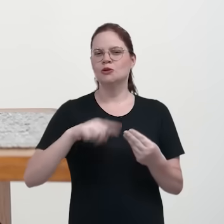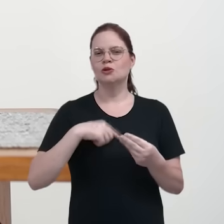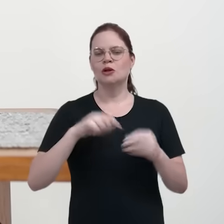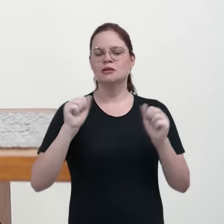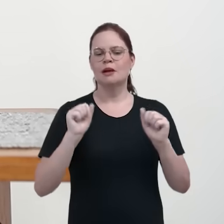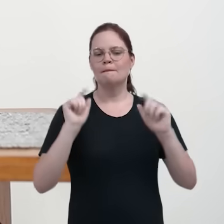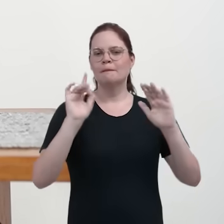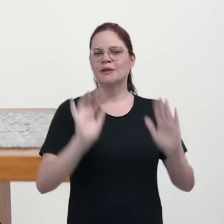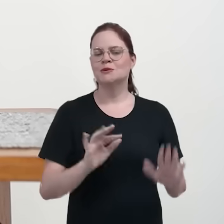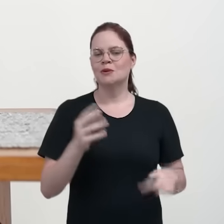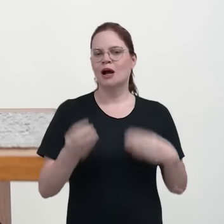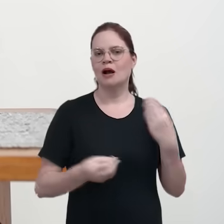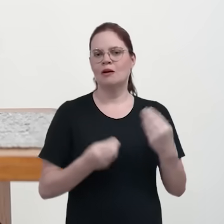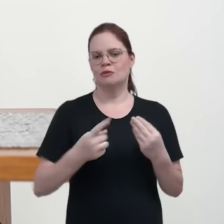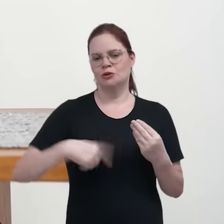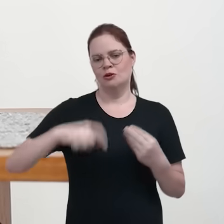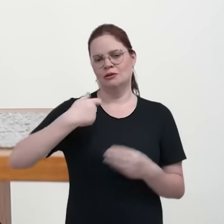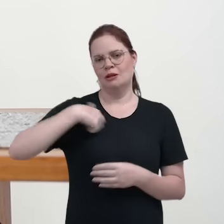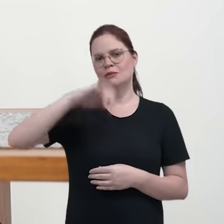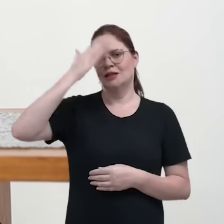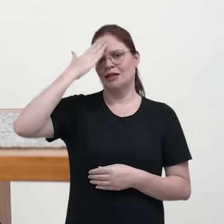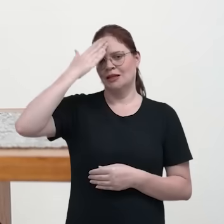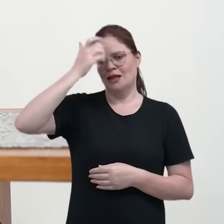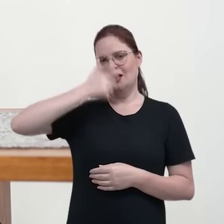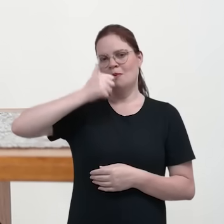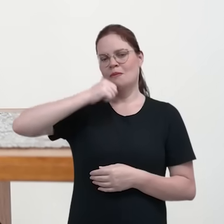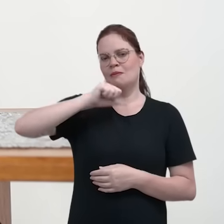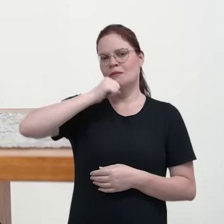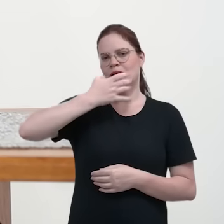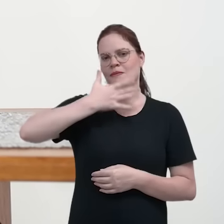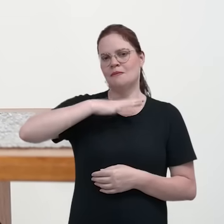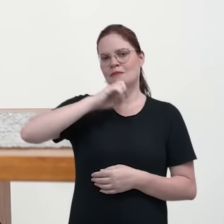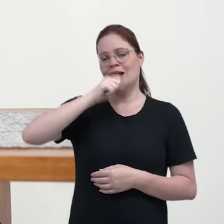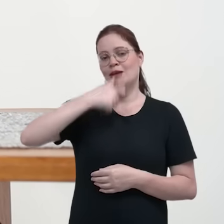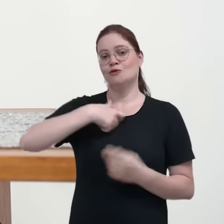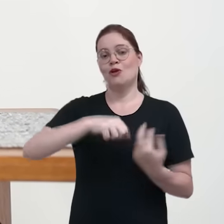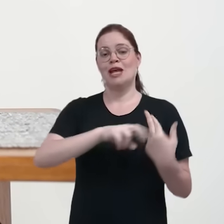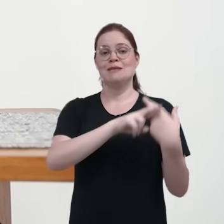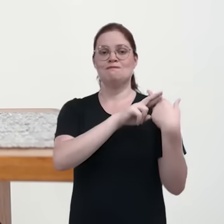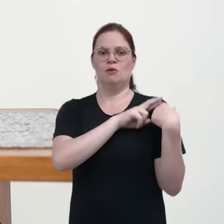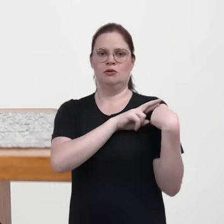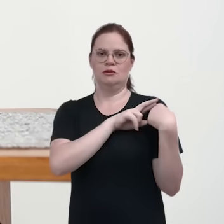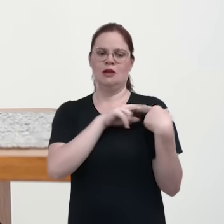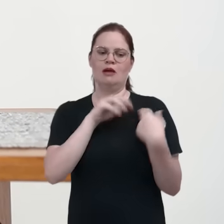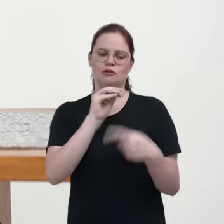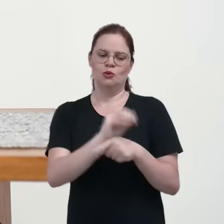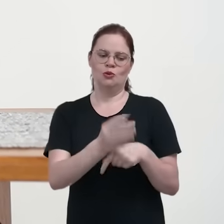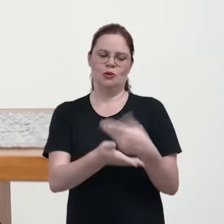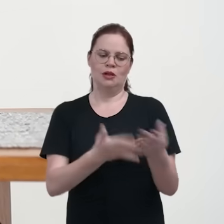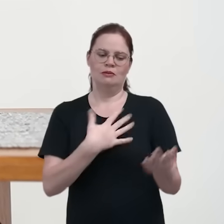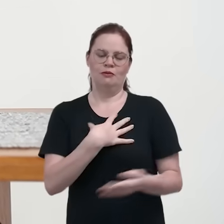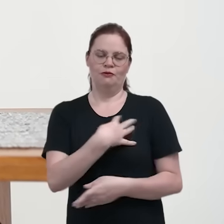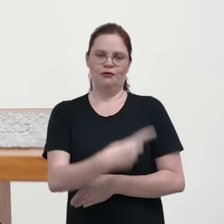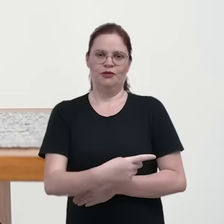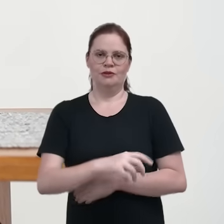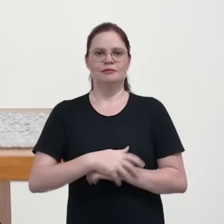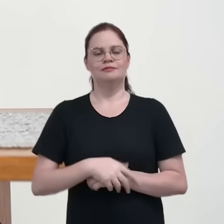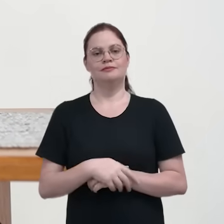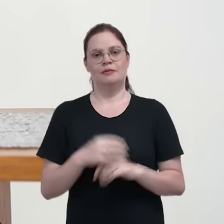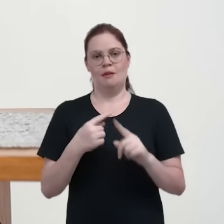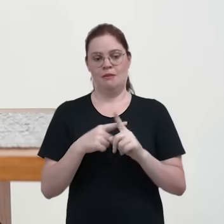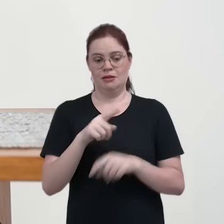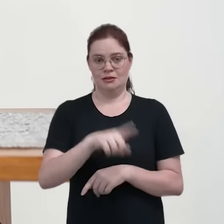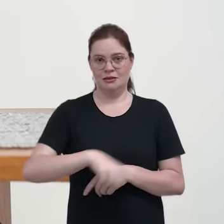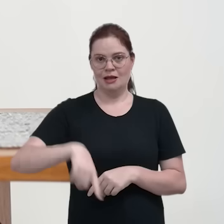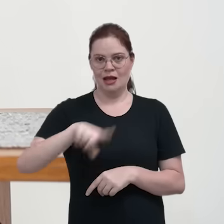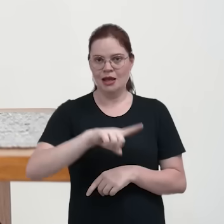caminhos é entender que somos apenas mordomos, não somos donos de nossos filhos, mas os